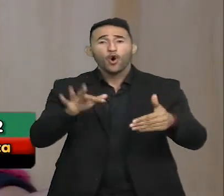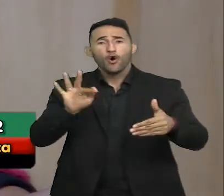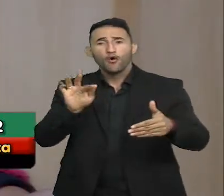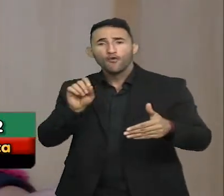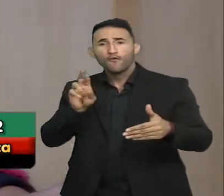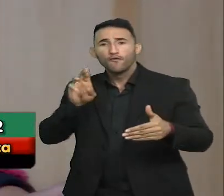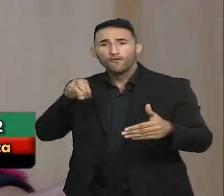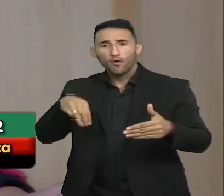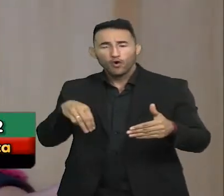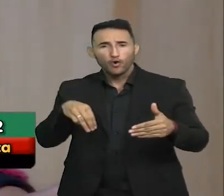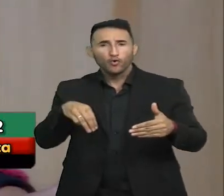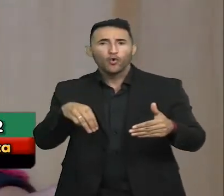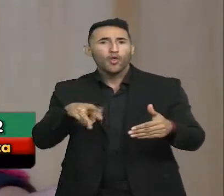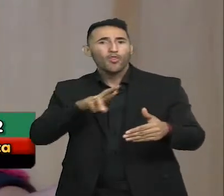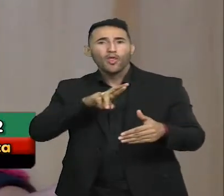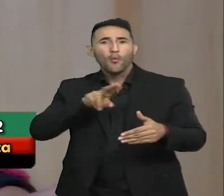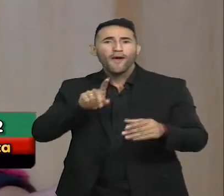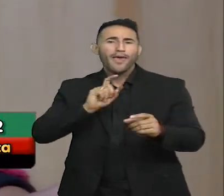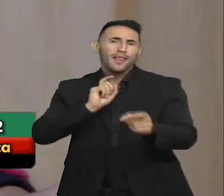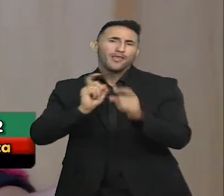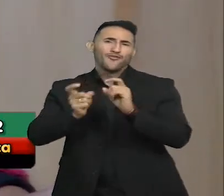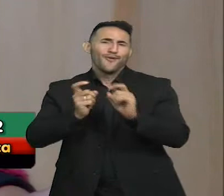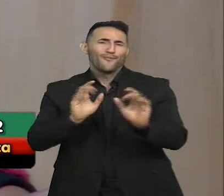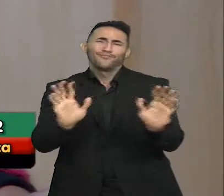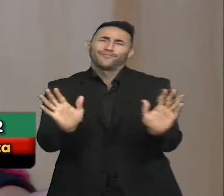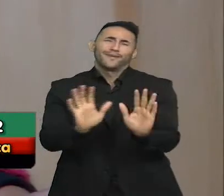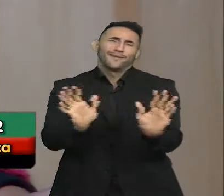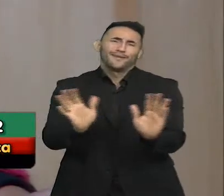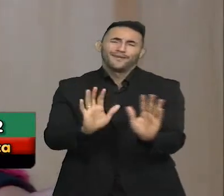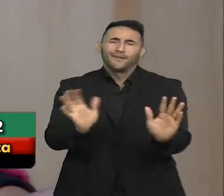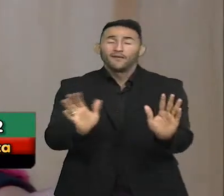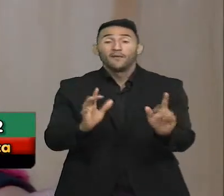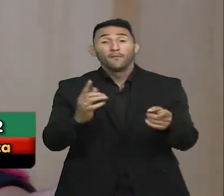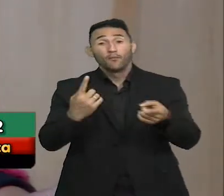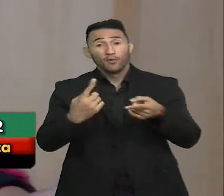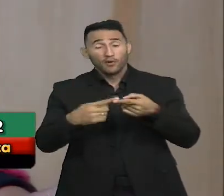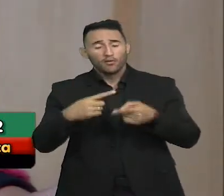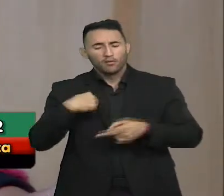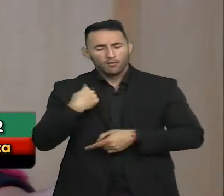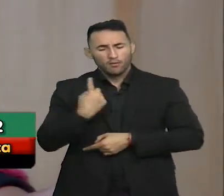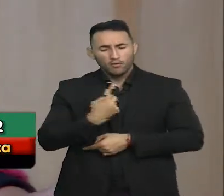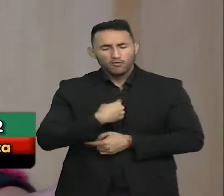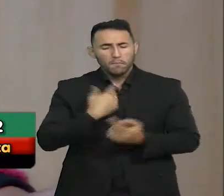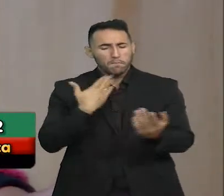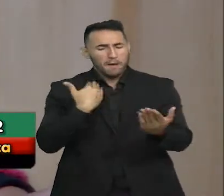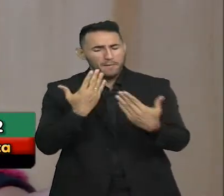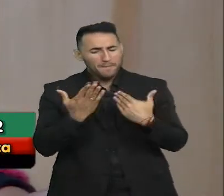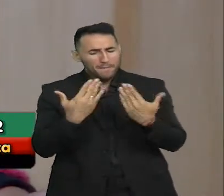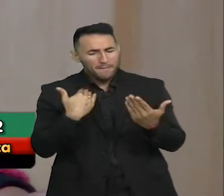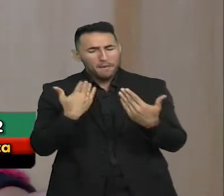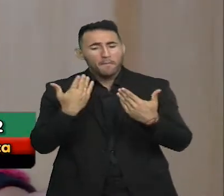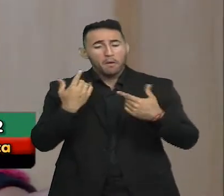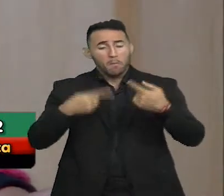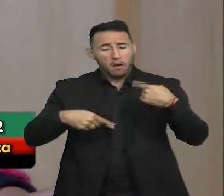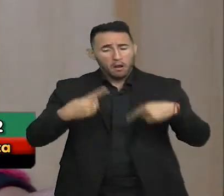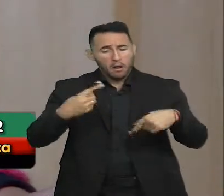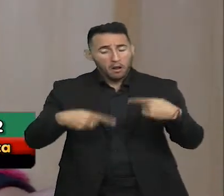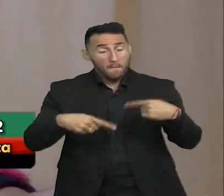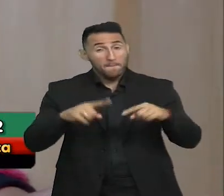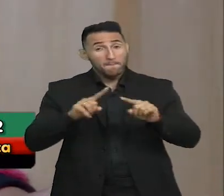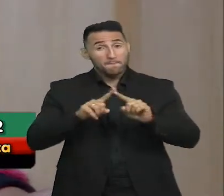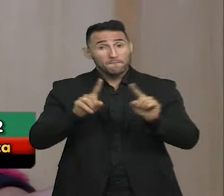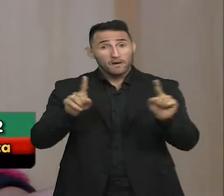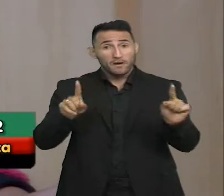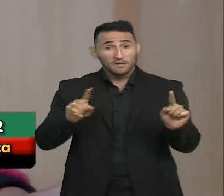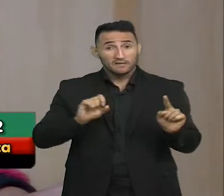de reuniões que não nos levam a nada, porque nós discutimos, discutimos, discutimos, mas,